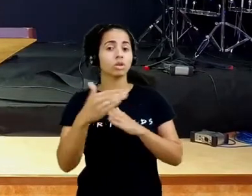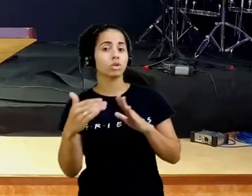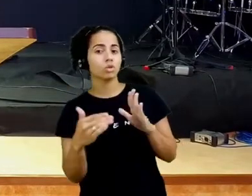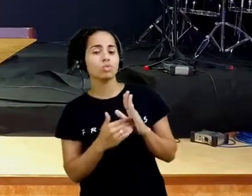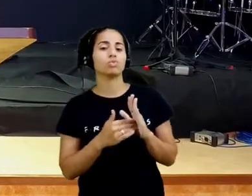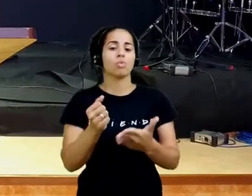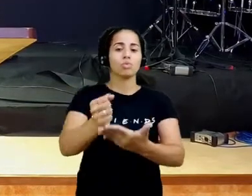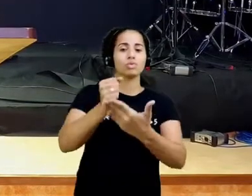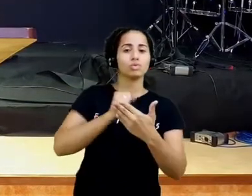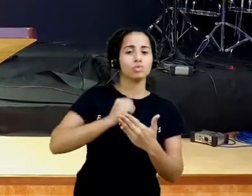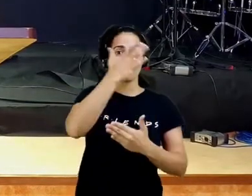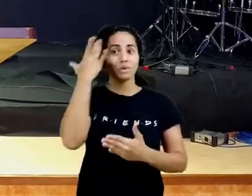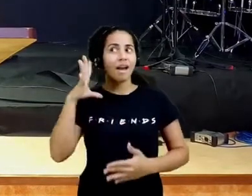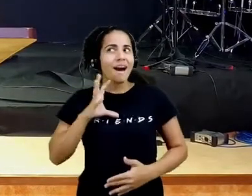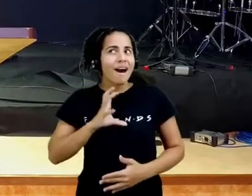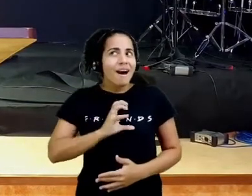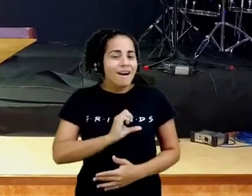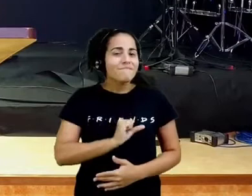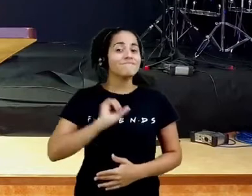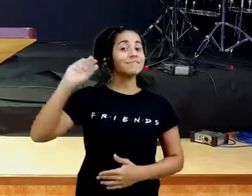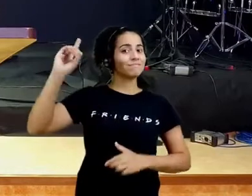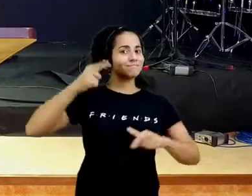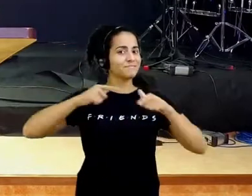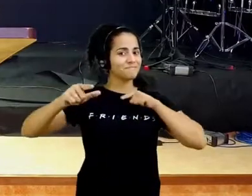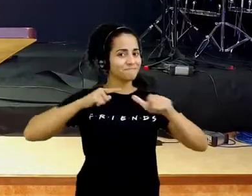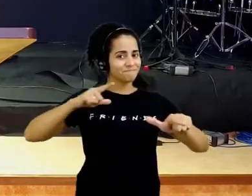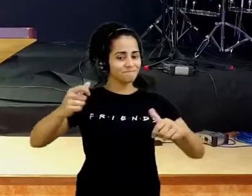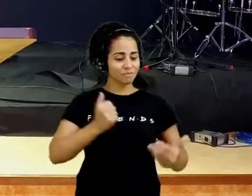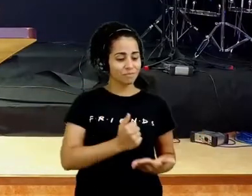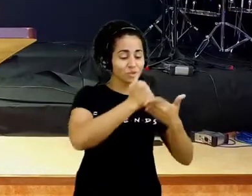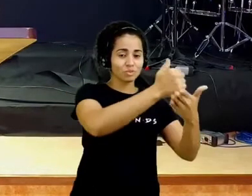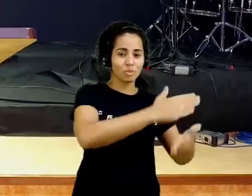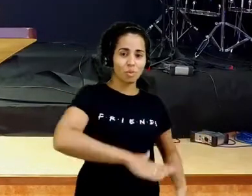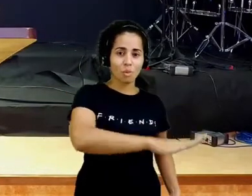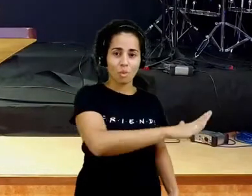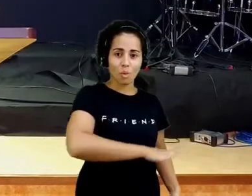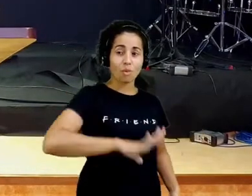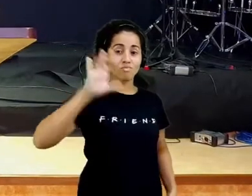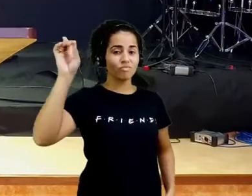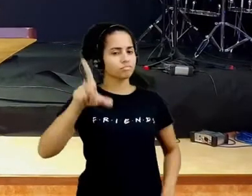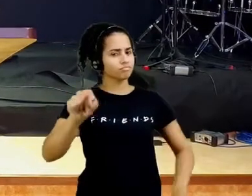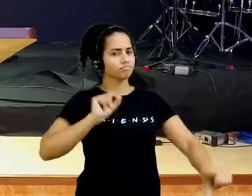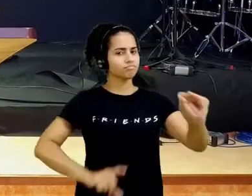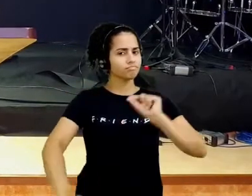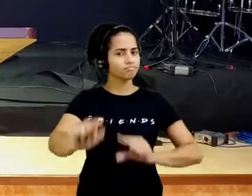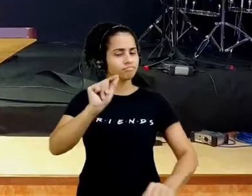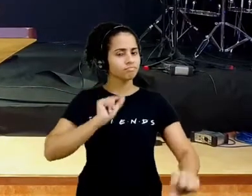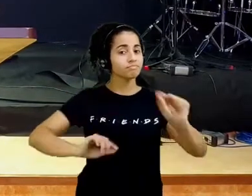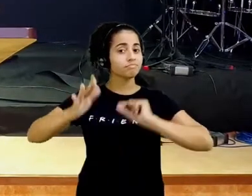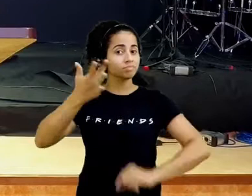bem daquele que o amam, que trabalha a favor do seu povo, da sua nação, dos seus escolhidos, e que